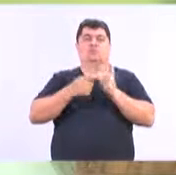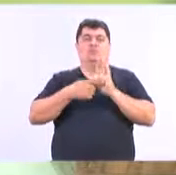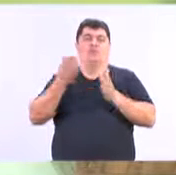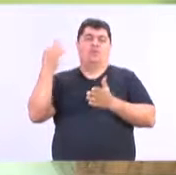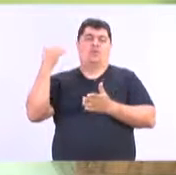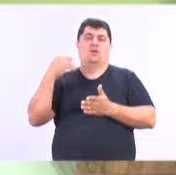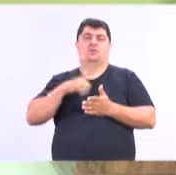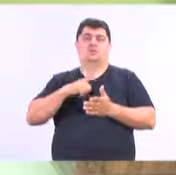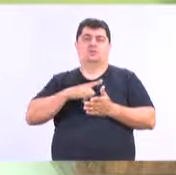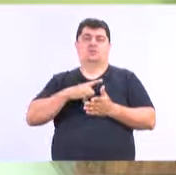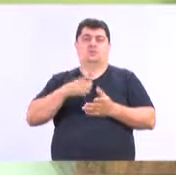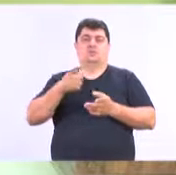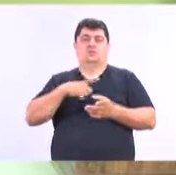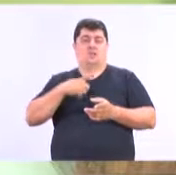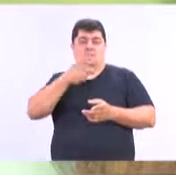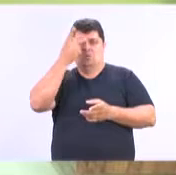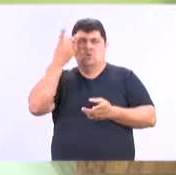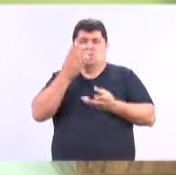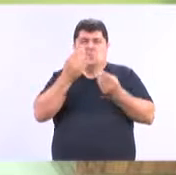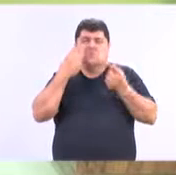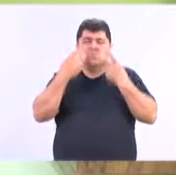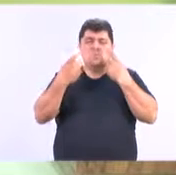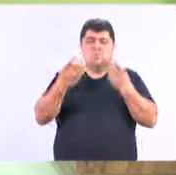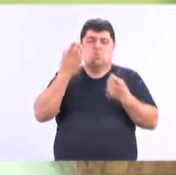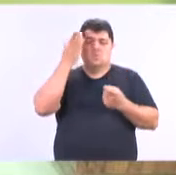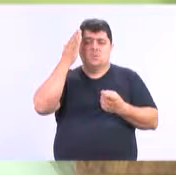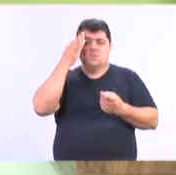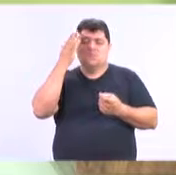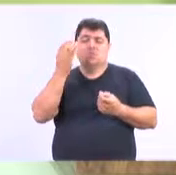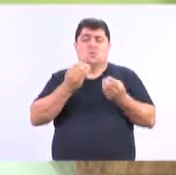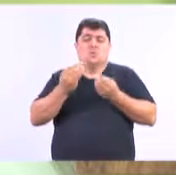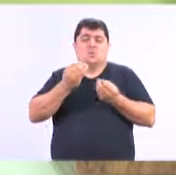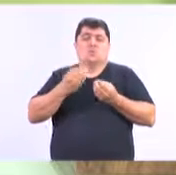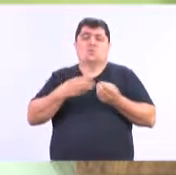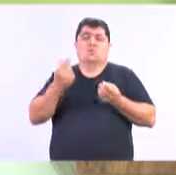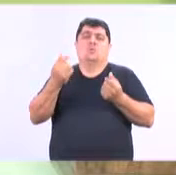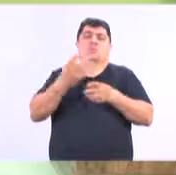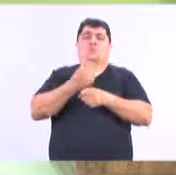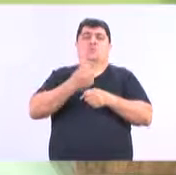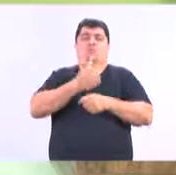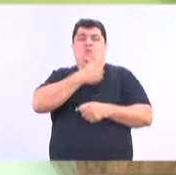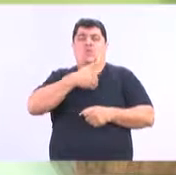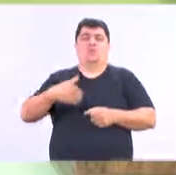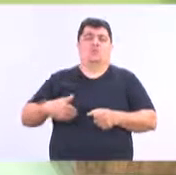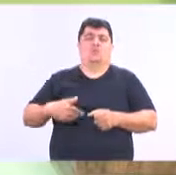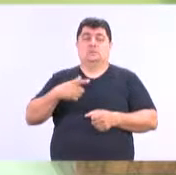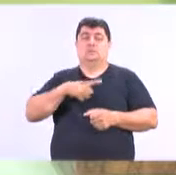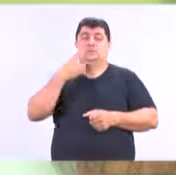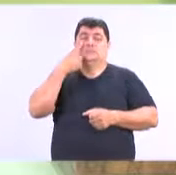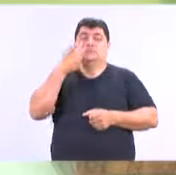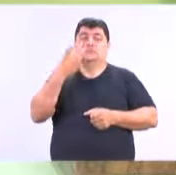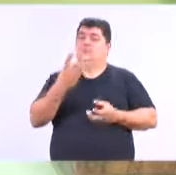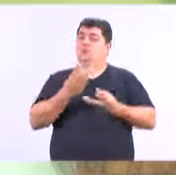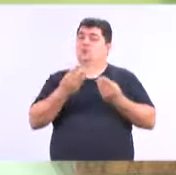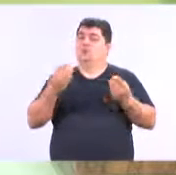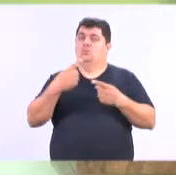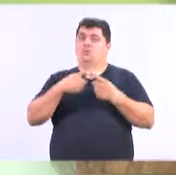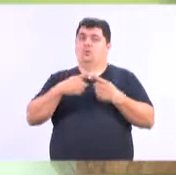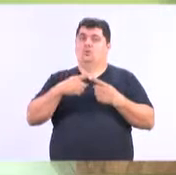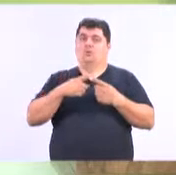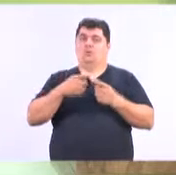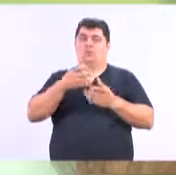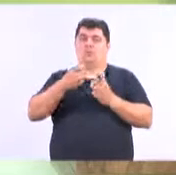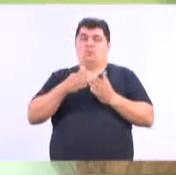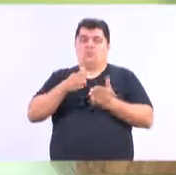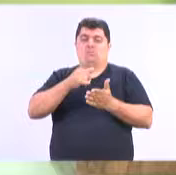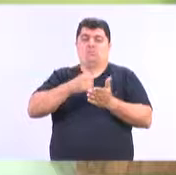pessoas têm interesse nas demonstrações contábeis das empresas, como foi mostrado. O governo tem muito interesse, por quê? Porque o governo ele cobra os